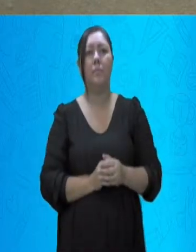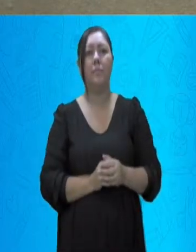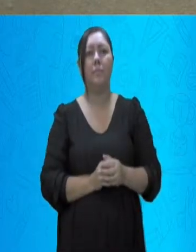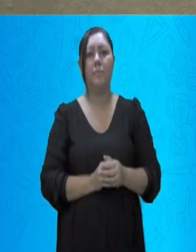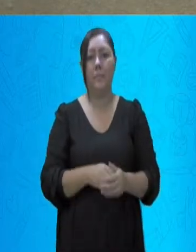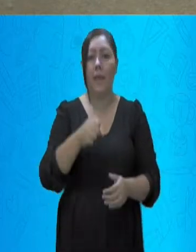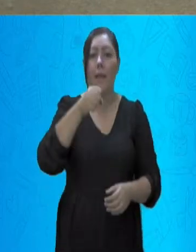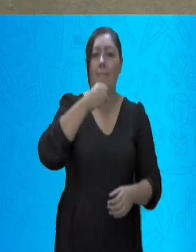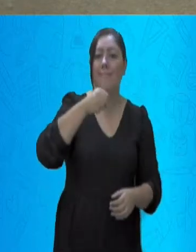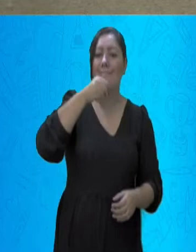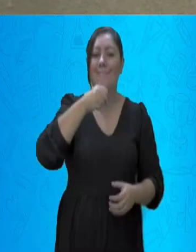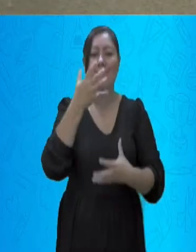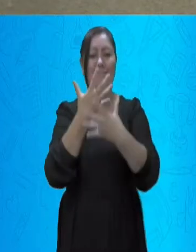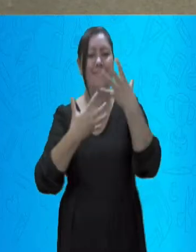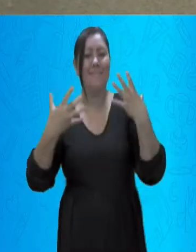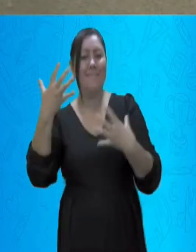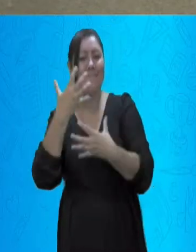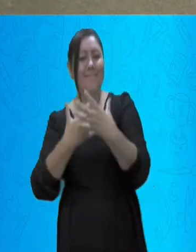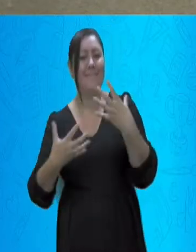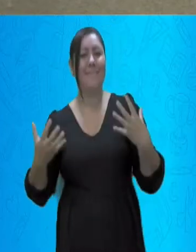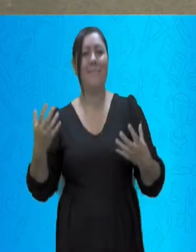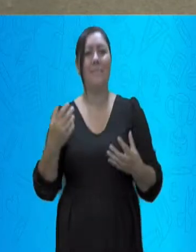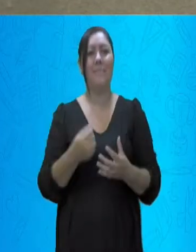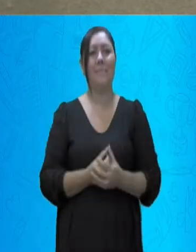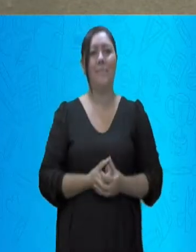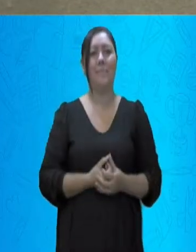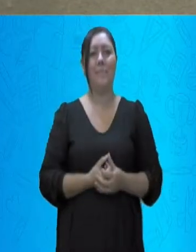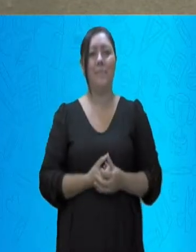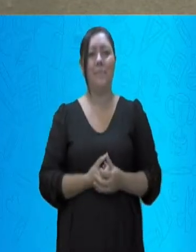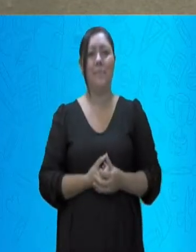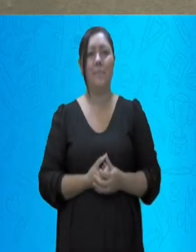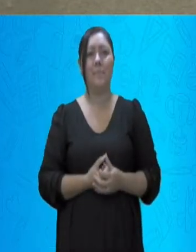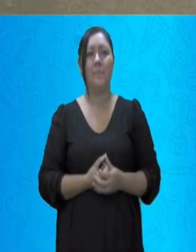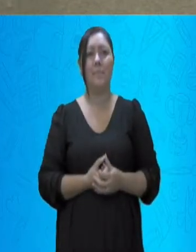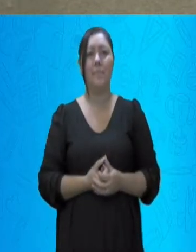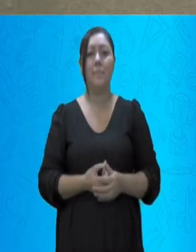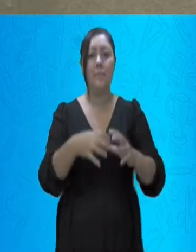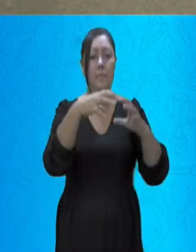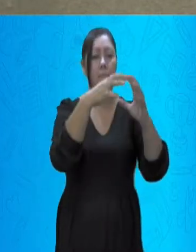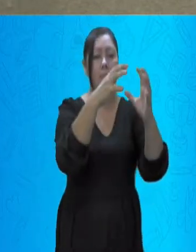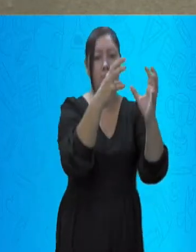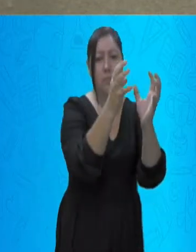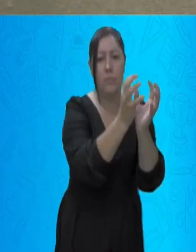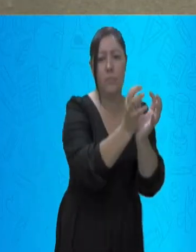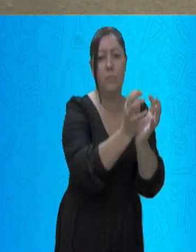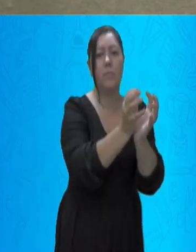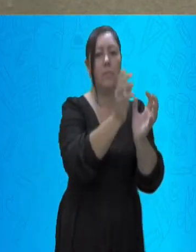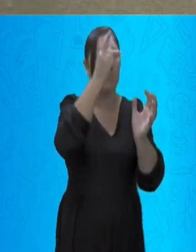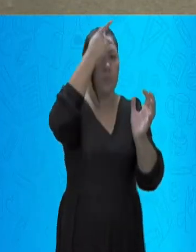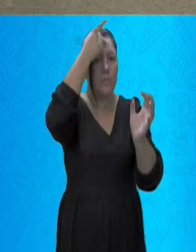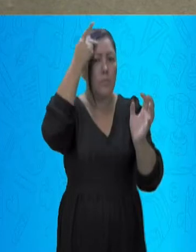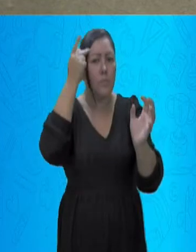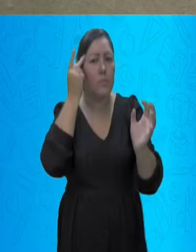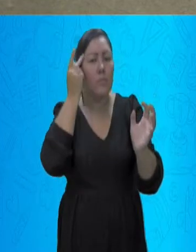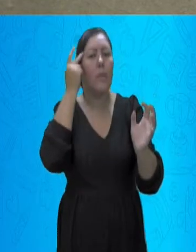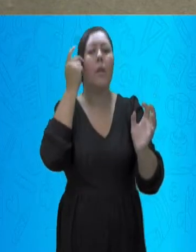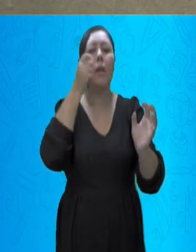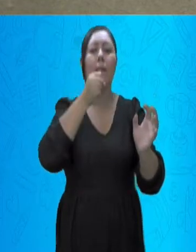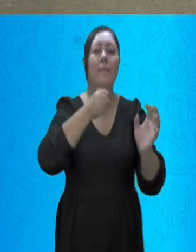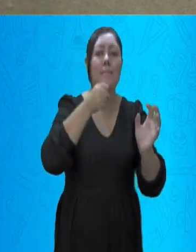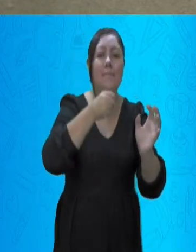ela é um cantor. Eu estou determinando que esse grupo de pessoas com essa